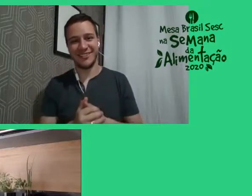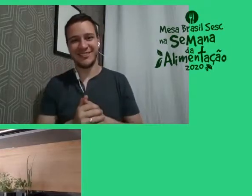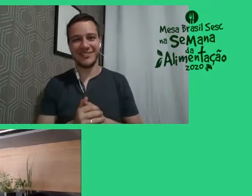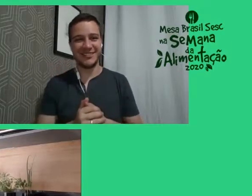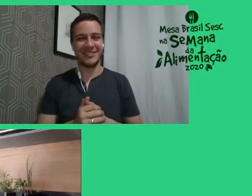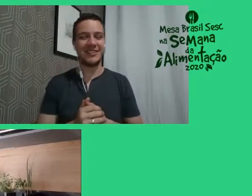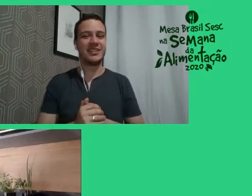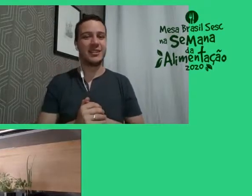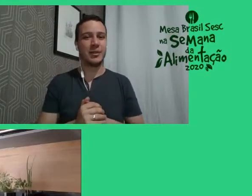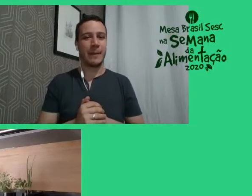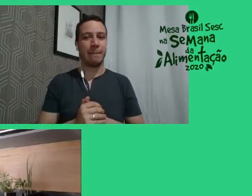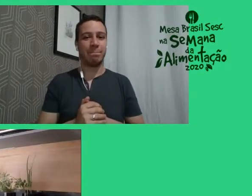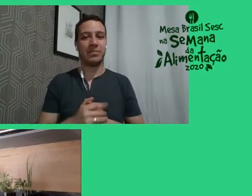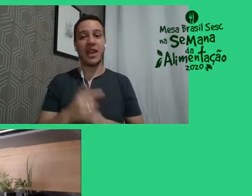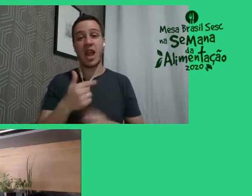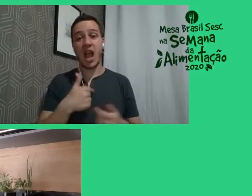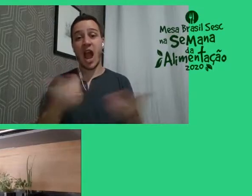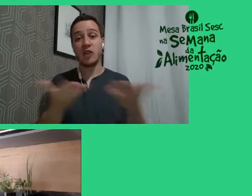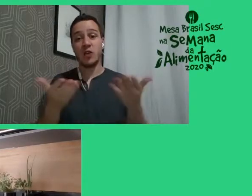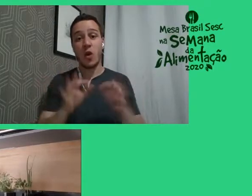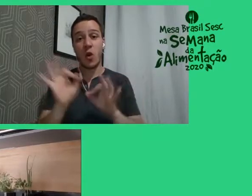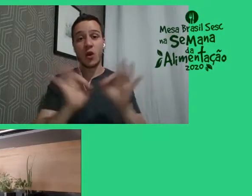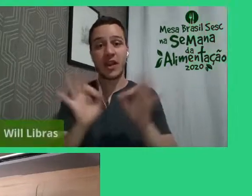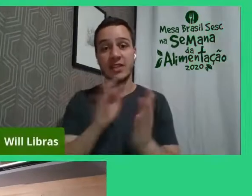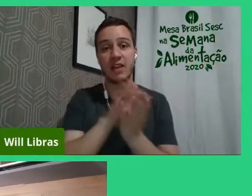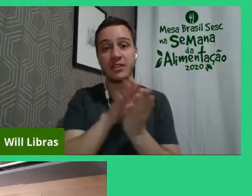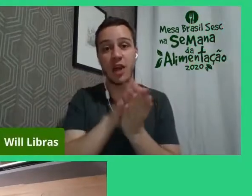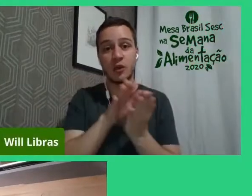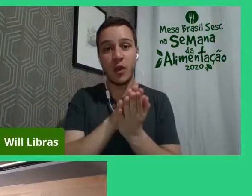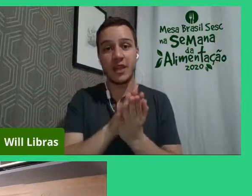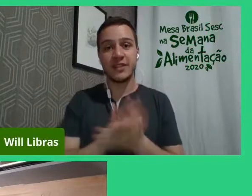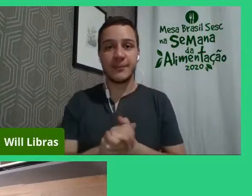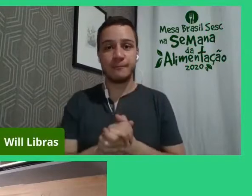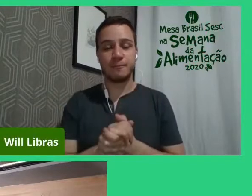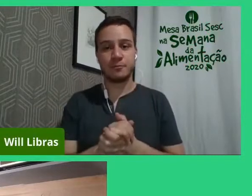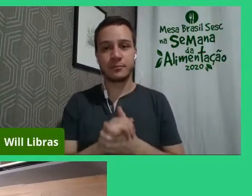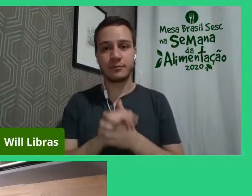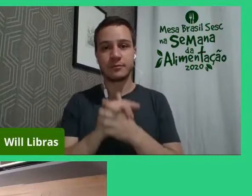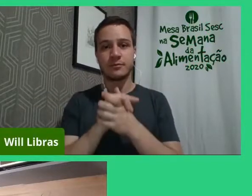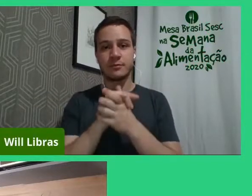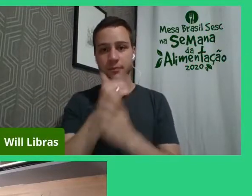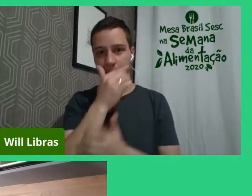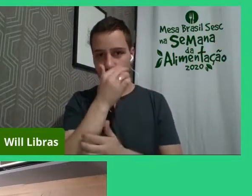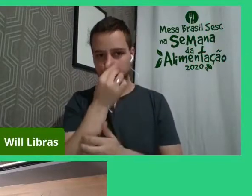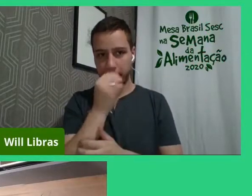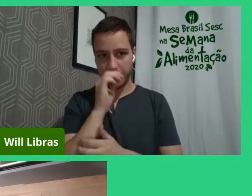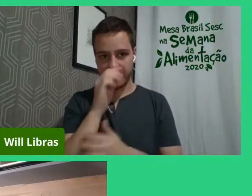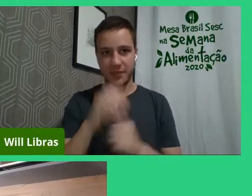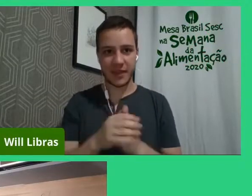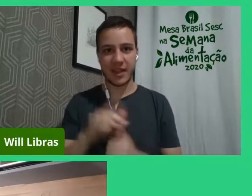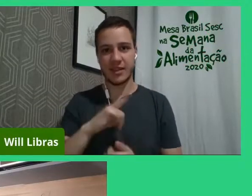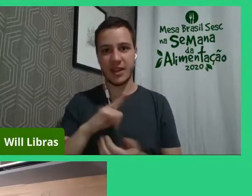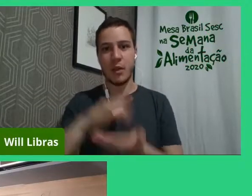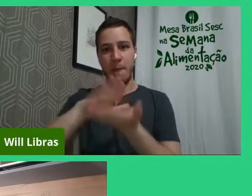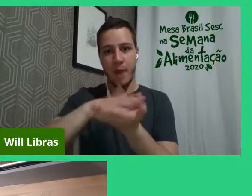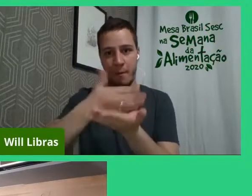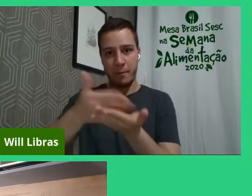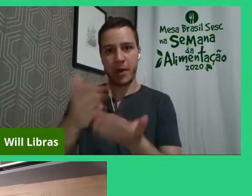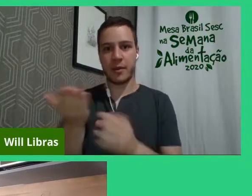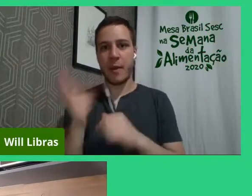Tô montando aqui o sanduíche, botei uma pasta de cada lado, né, do pão, tô